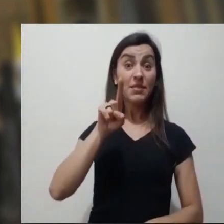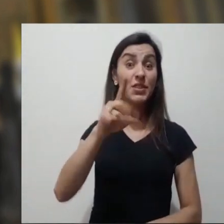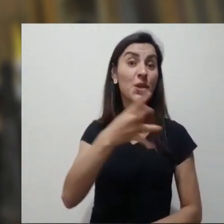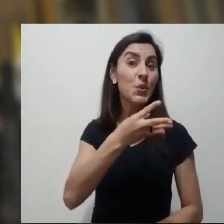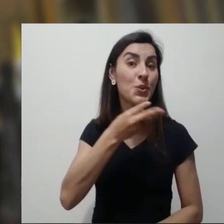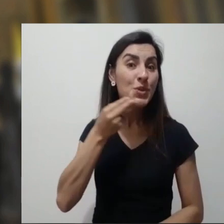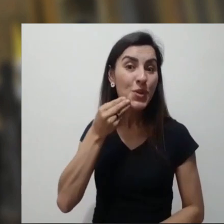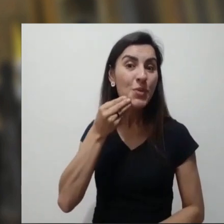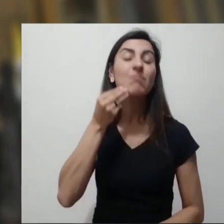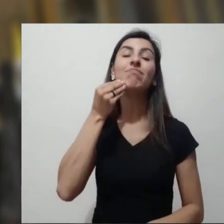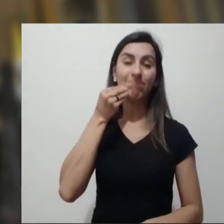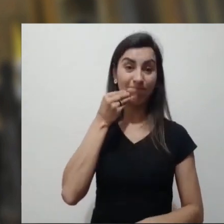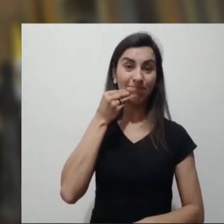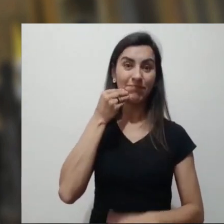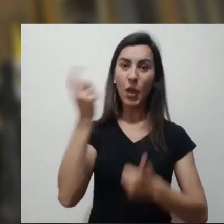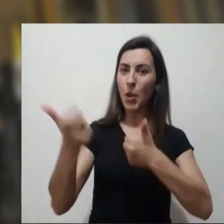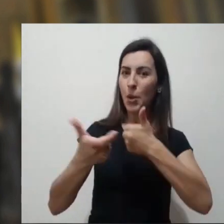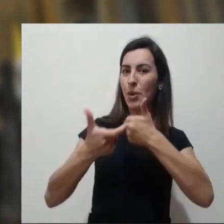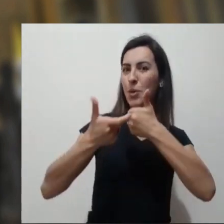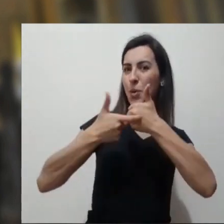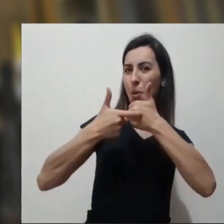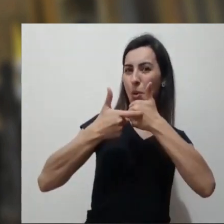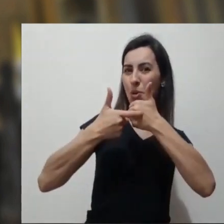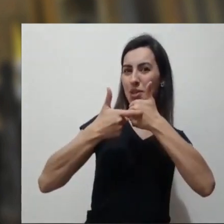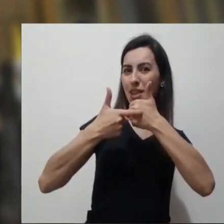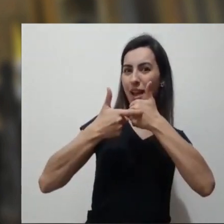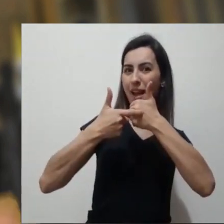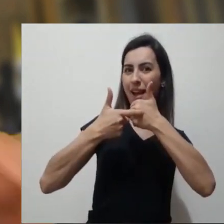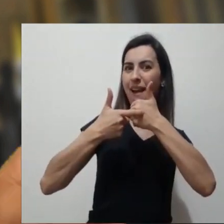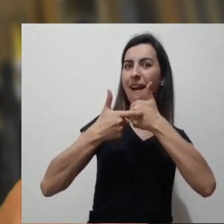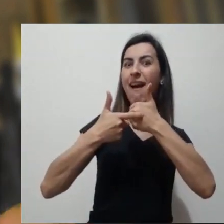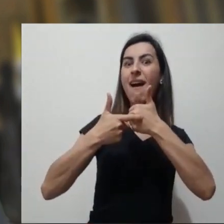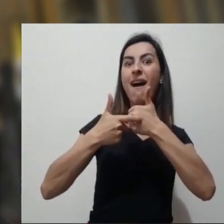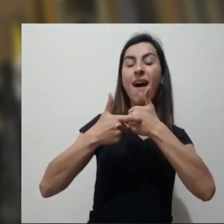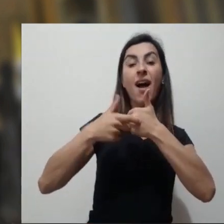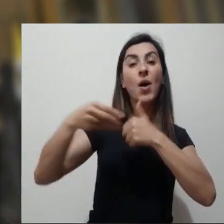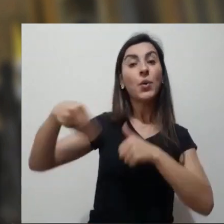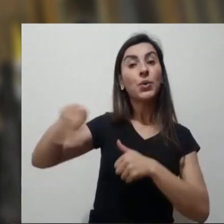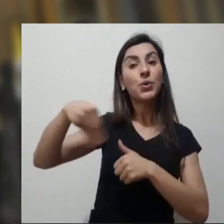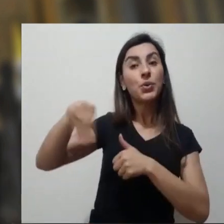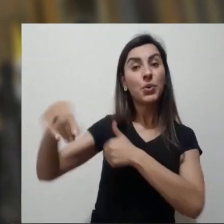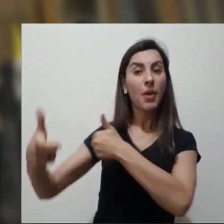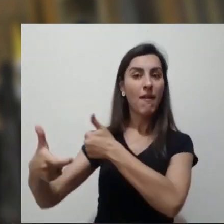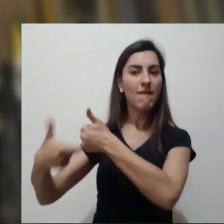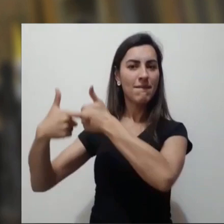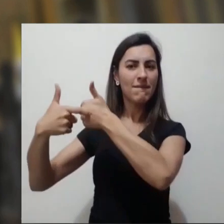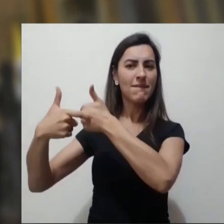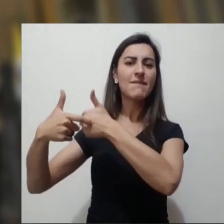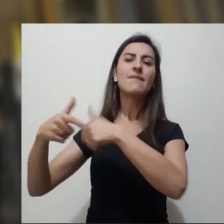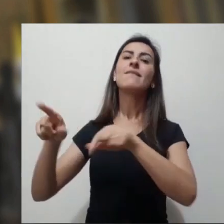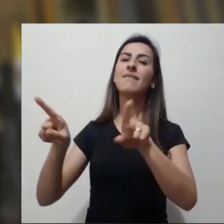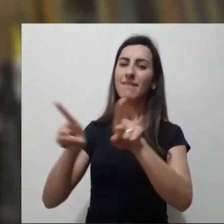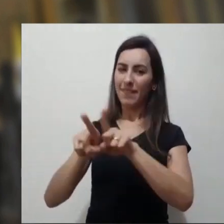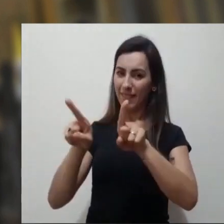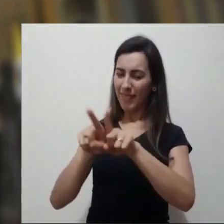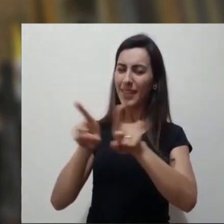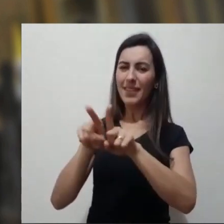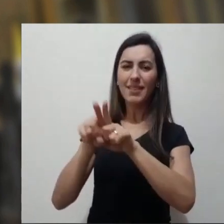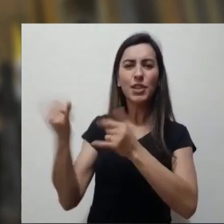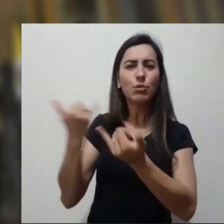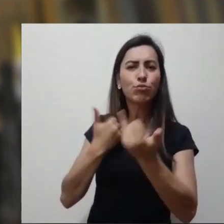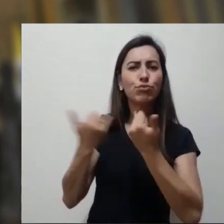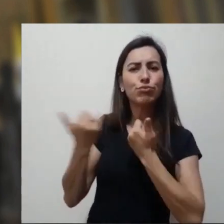gostou, curte, inscreva-se, acione o sininho, assim você também estará recebendo